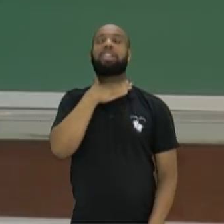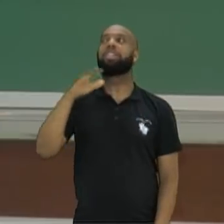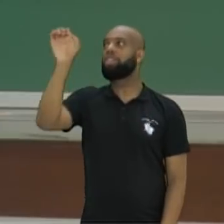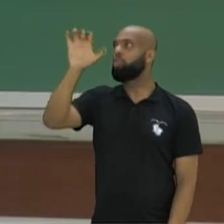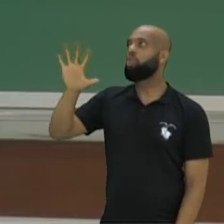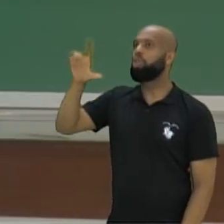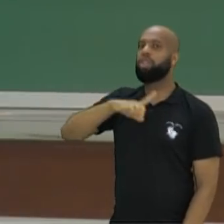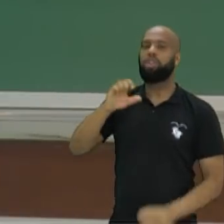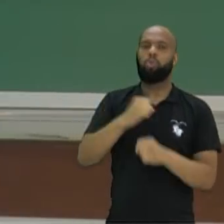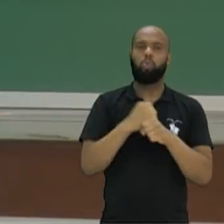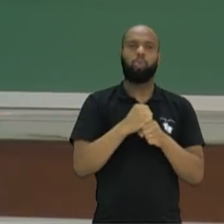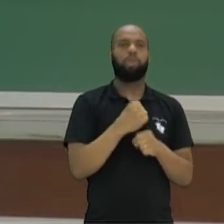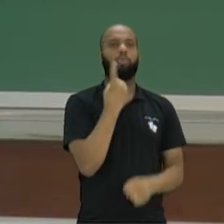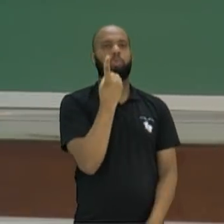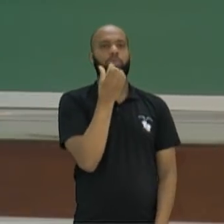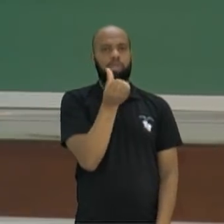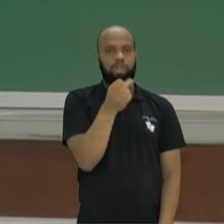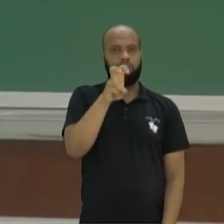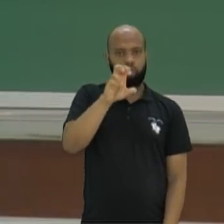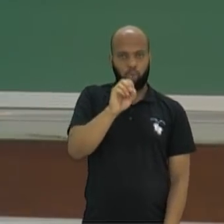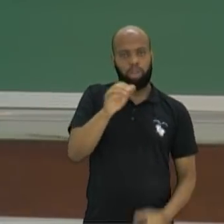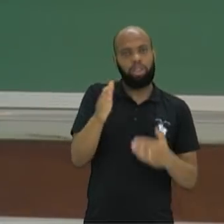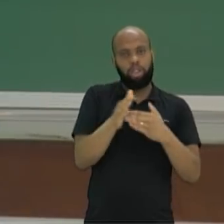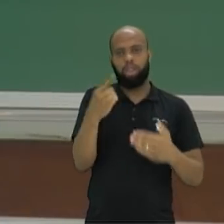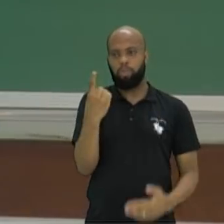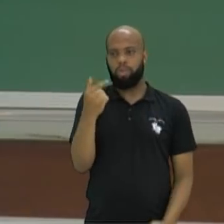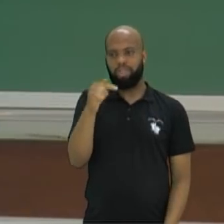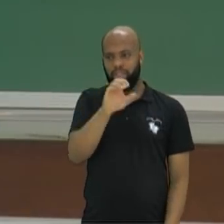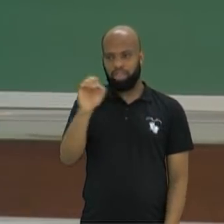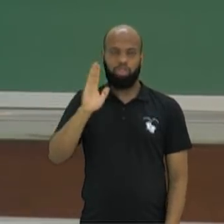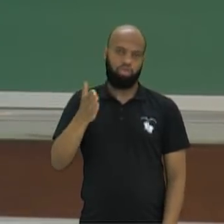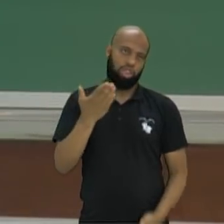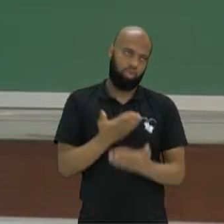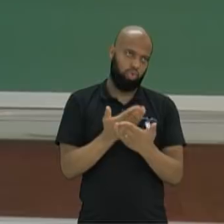enfrentou entre 1650 e 1700, que vocês viram naquele slide anterior.